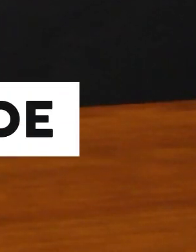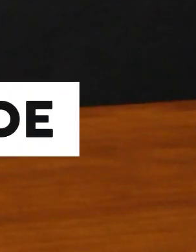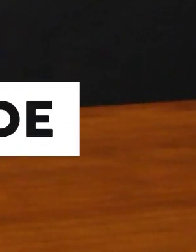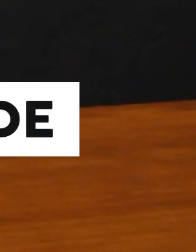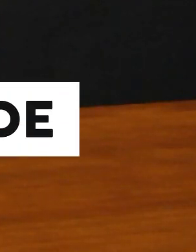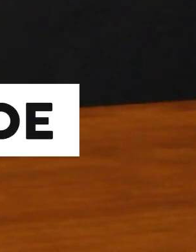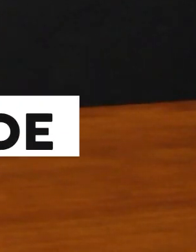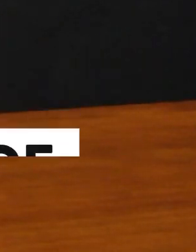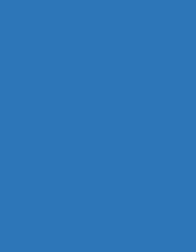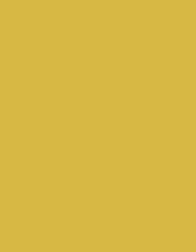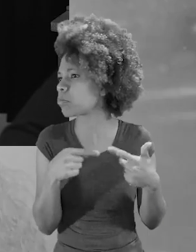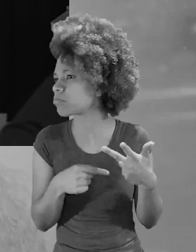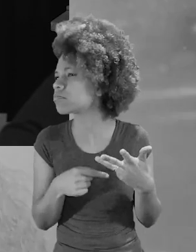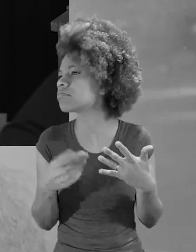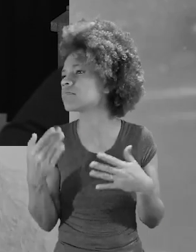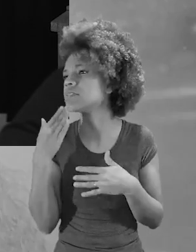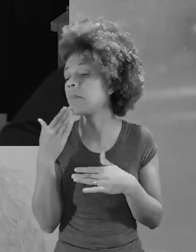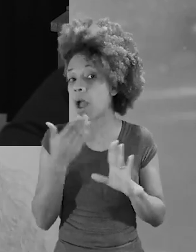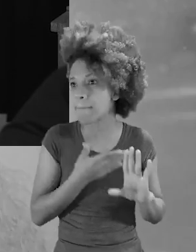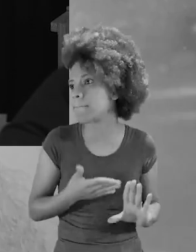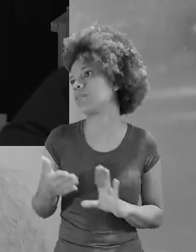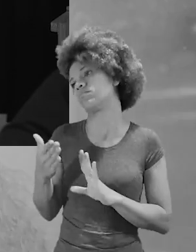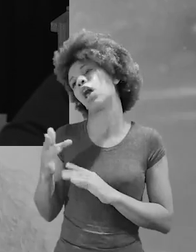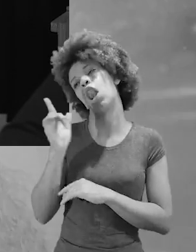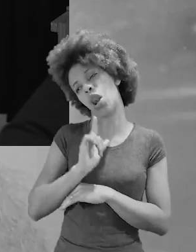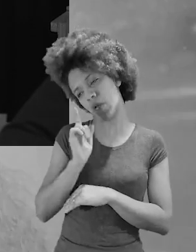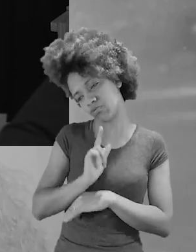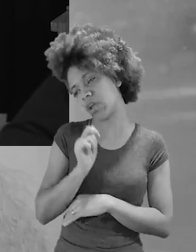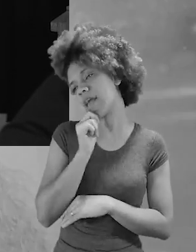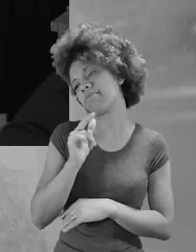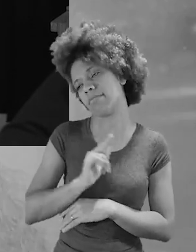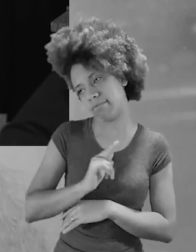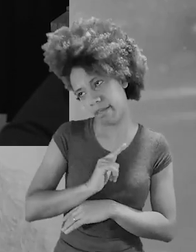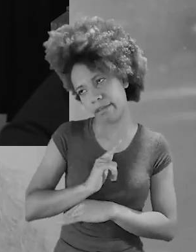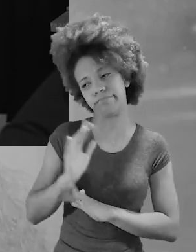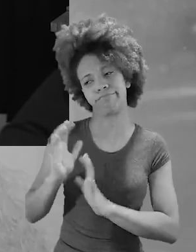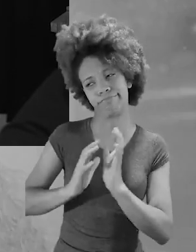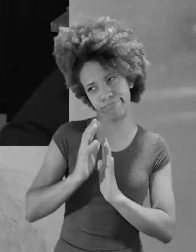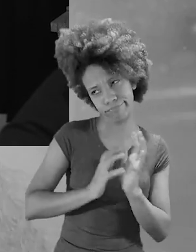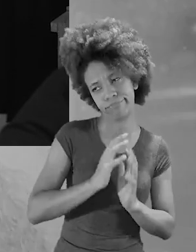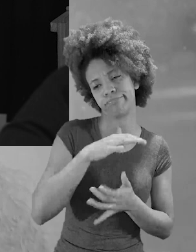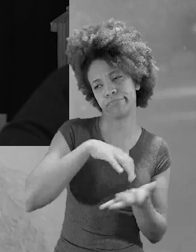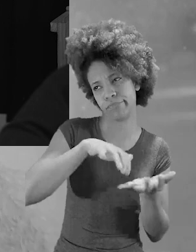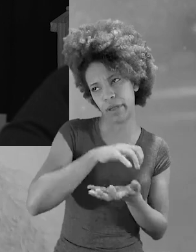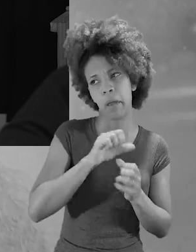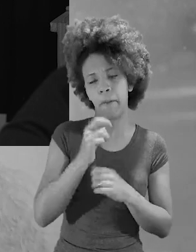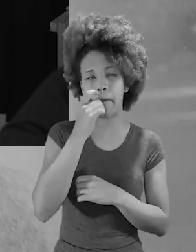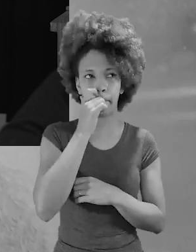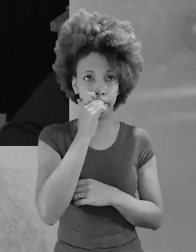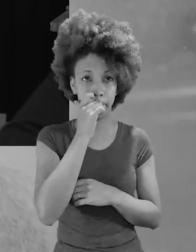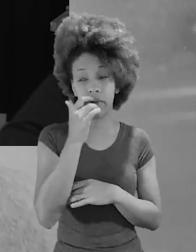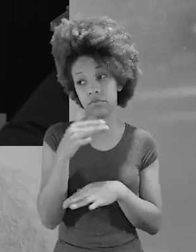usar isso daqui tá bom vamos para o vídeo tá bem nós pode ser você pode cair Tá ligado não acho ainda que não acho ainda que